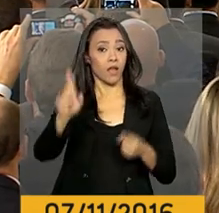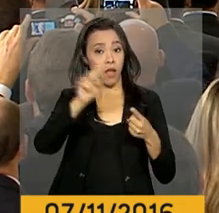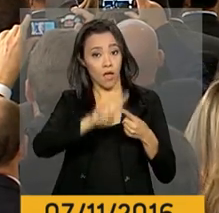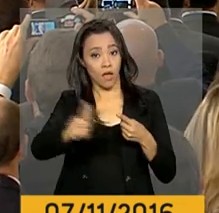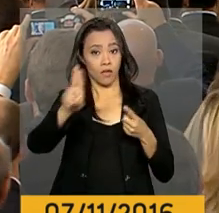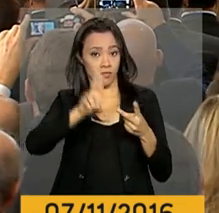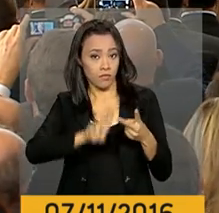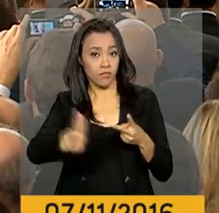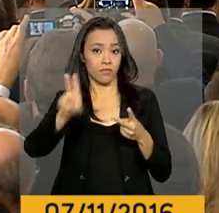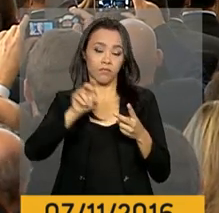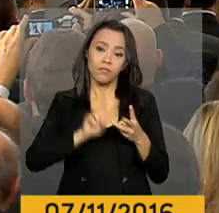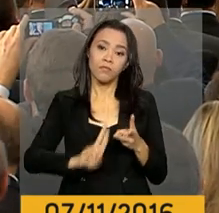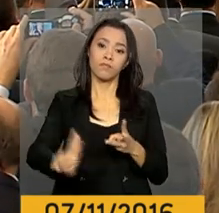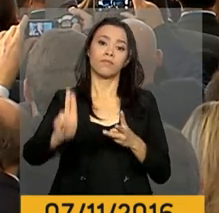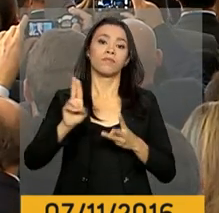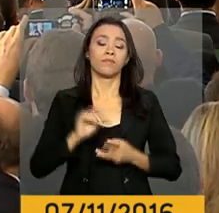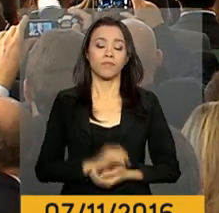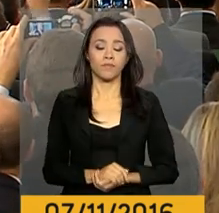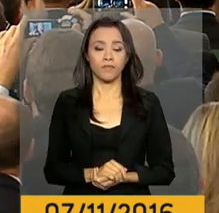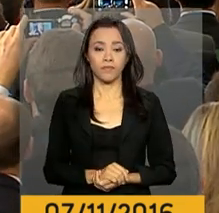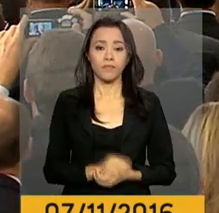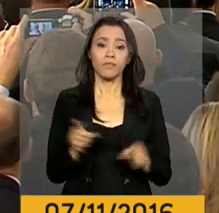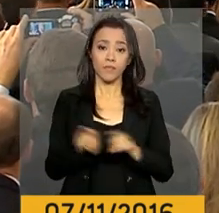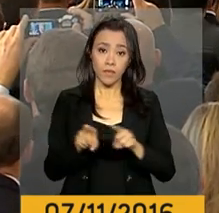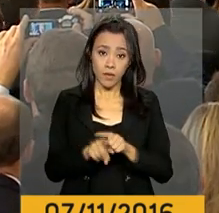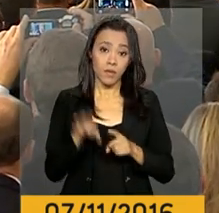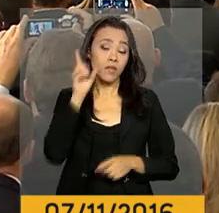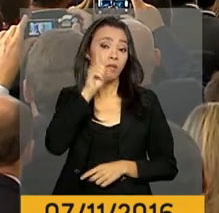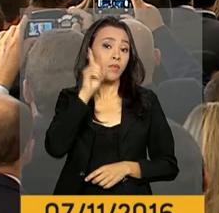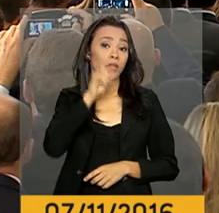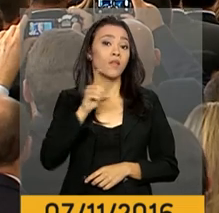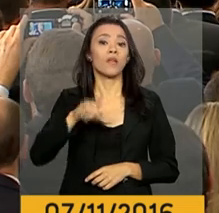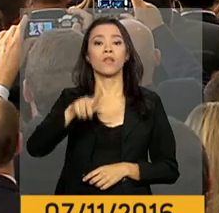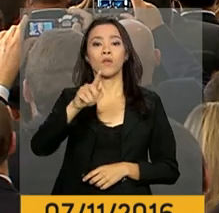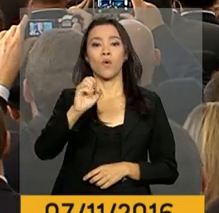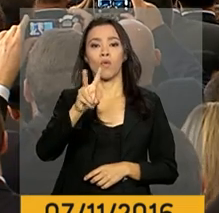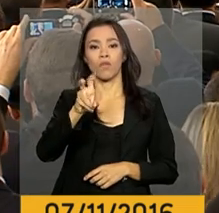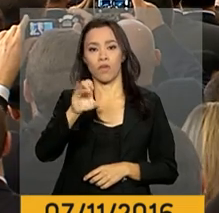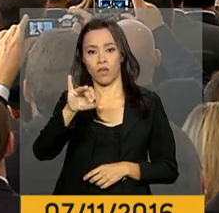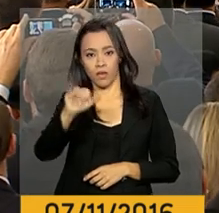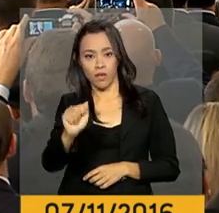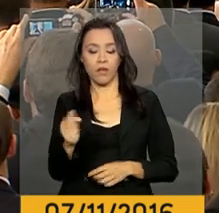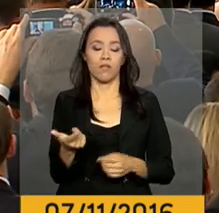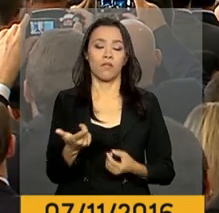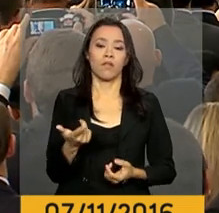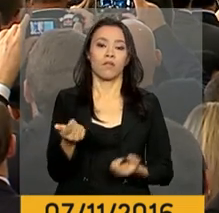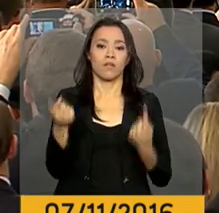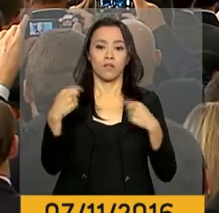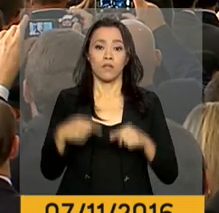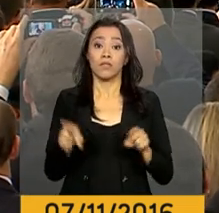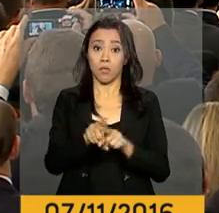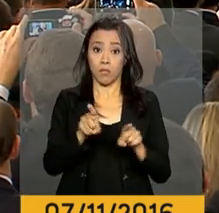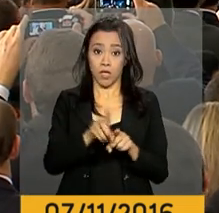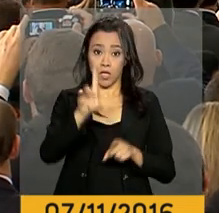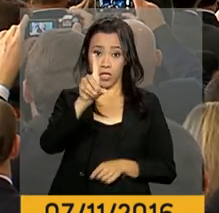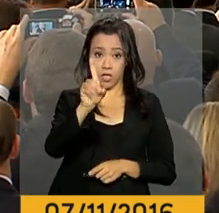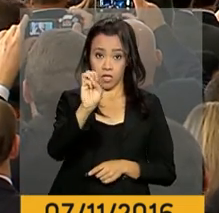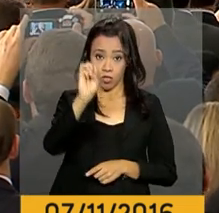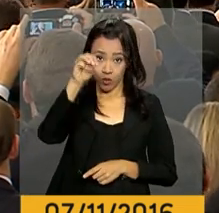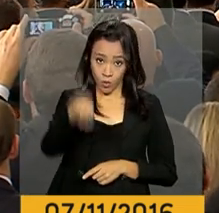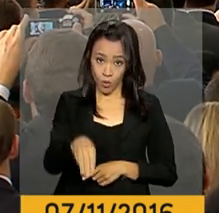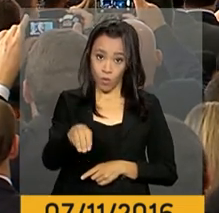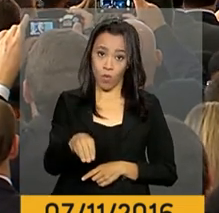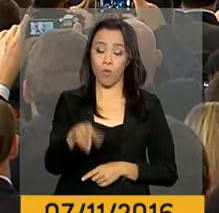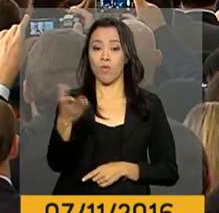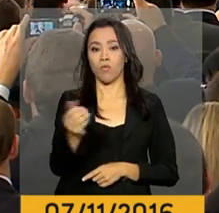deputado Goulart, deputado Mauro Pereira, deputado Rômulo Gouveia, deputado Vitor Mendes, Dom Raimundo